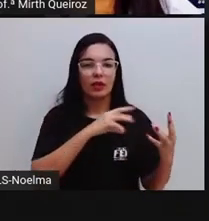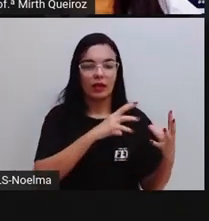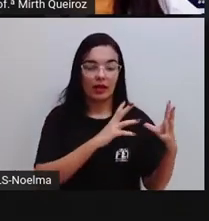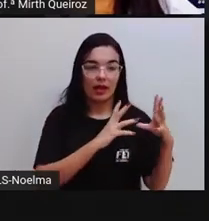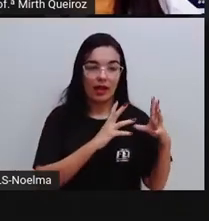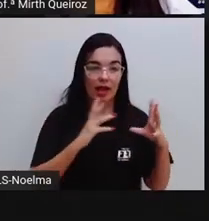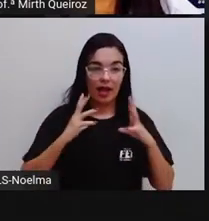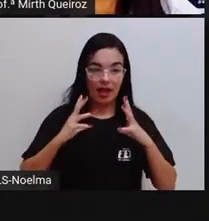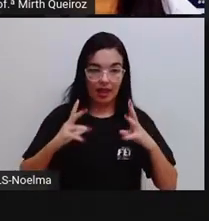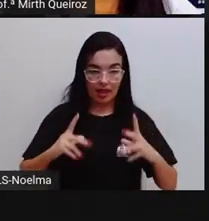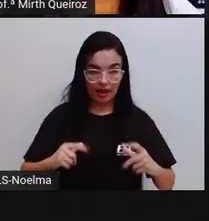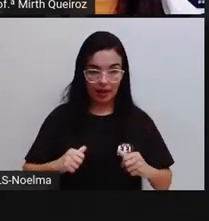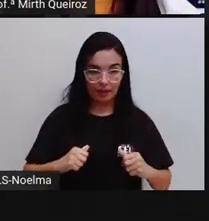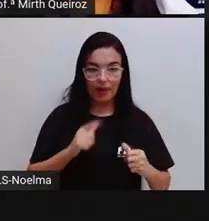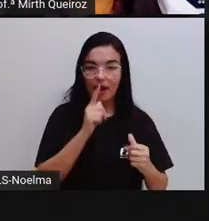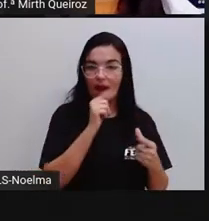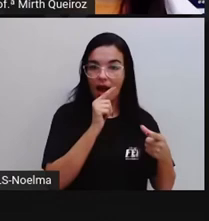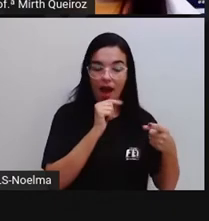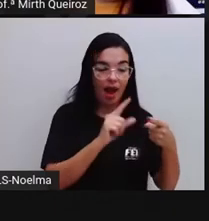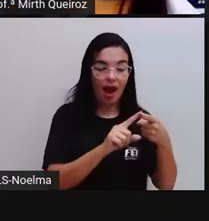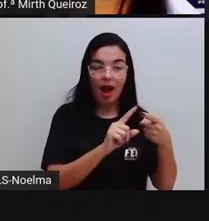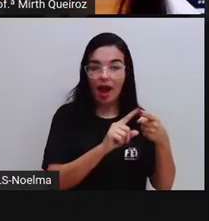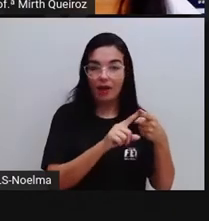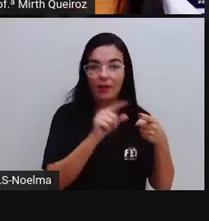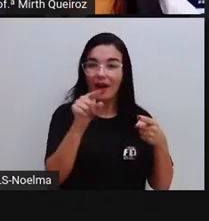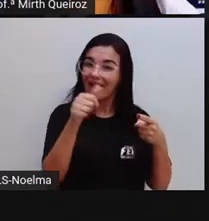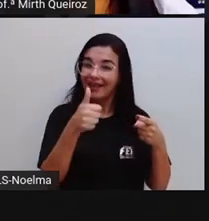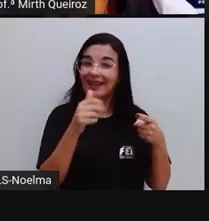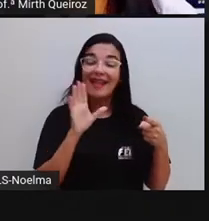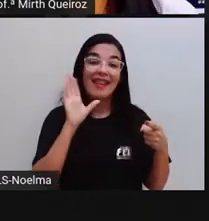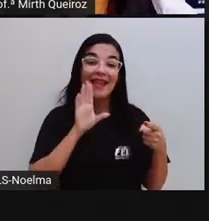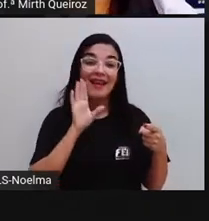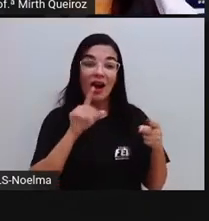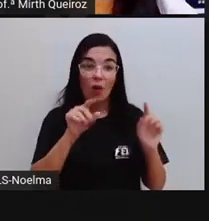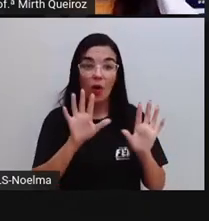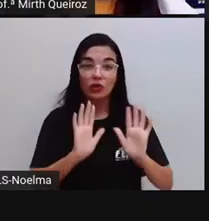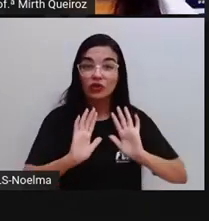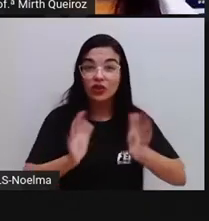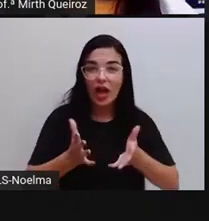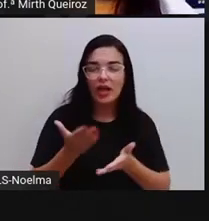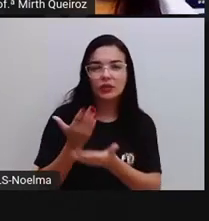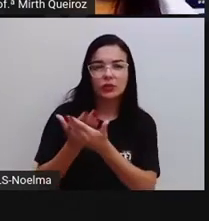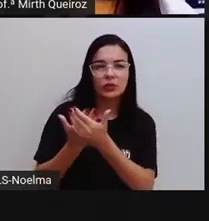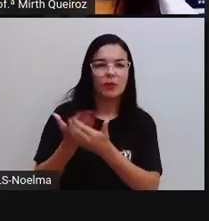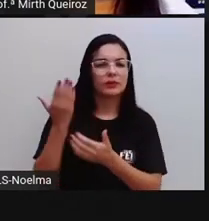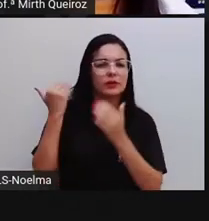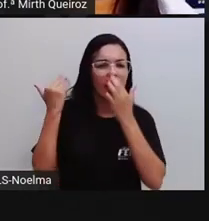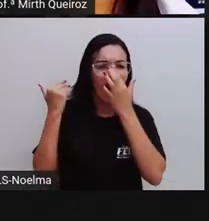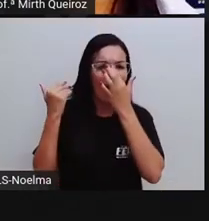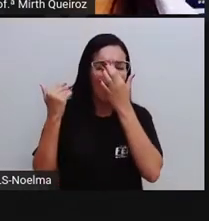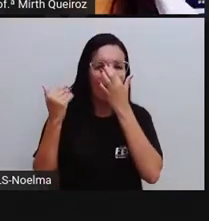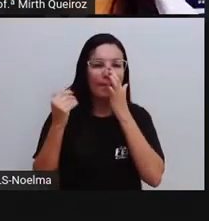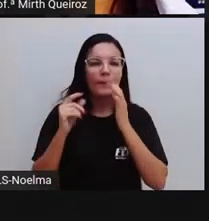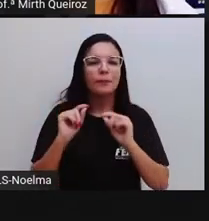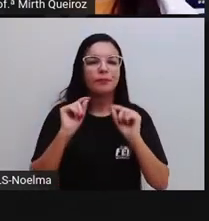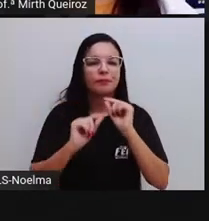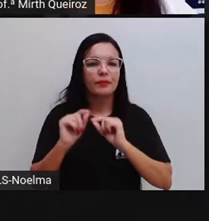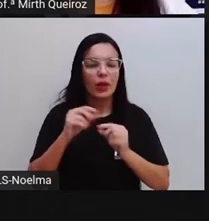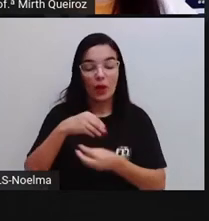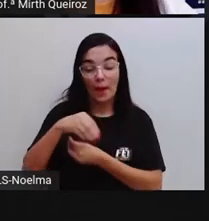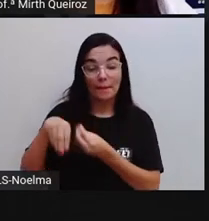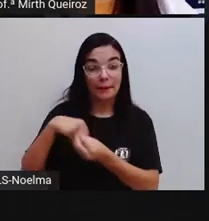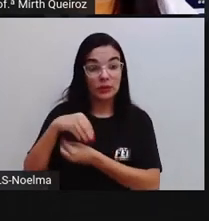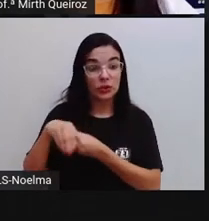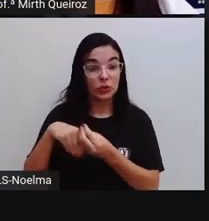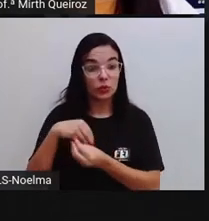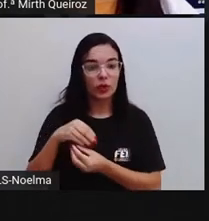nós temos a água e o gelo. Ah, interessante isso aí, né? Nós estudamos lá sobre as